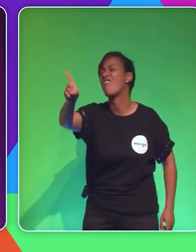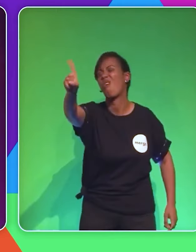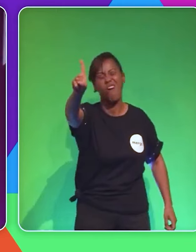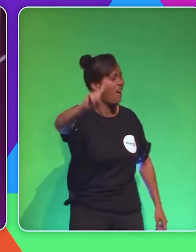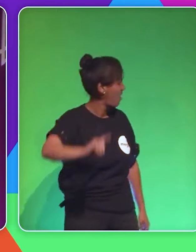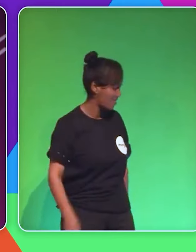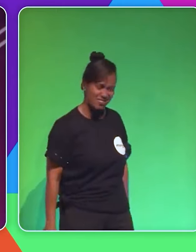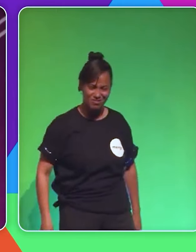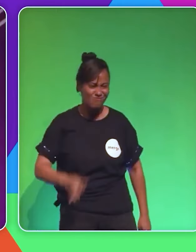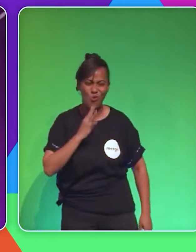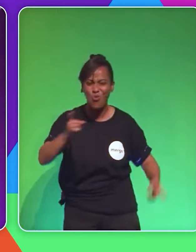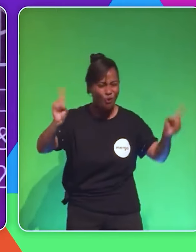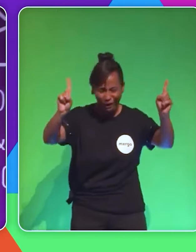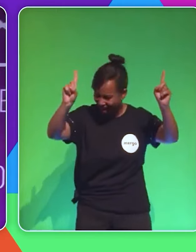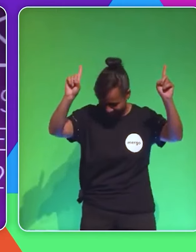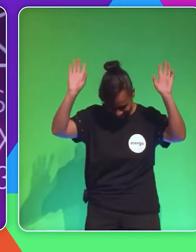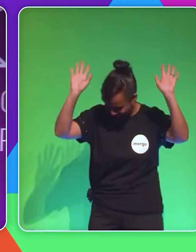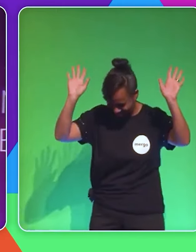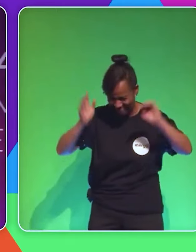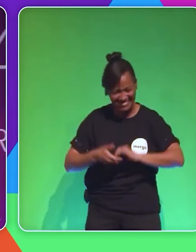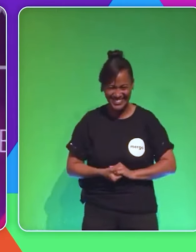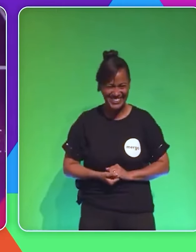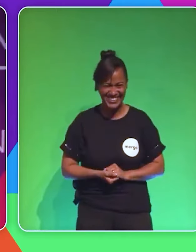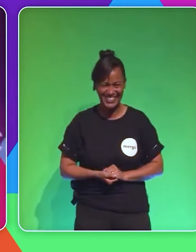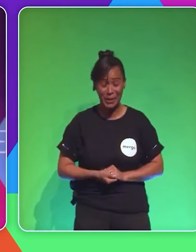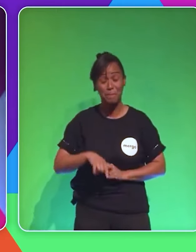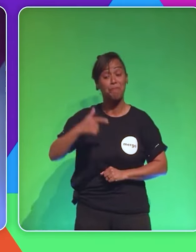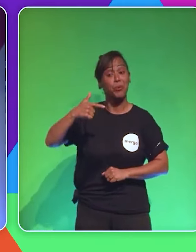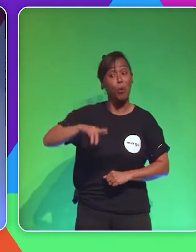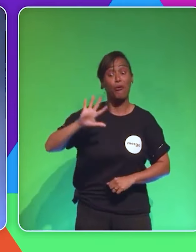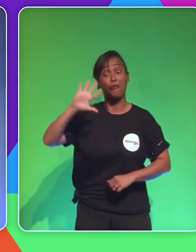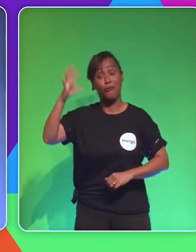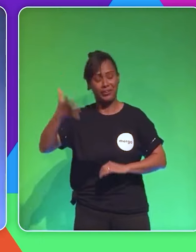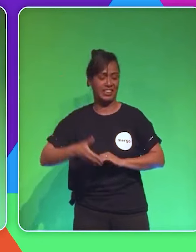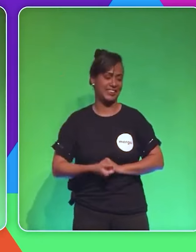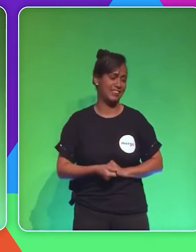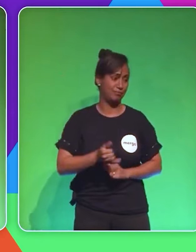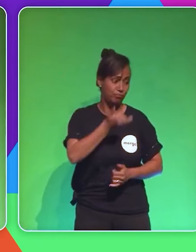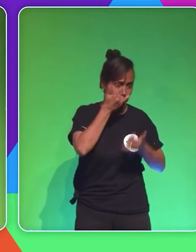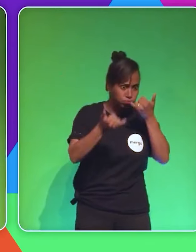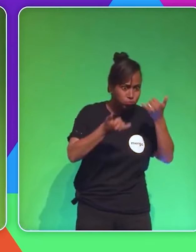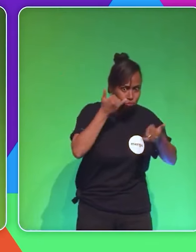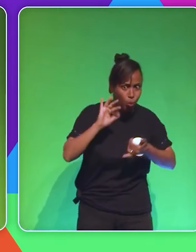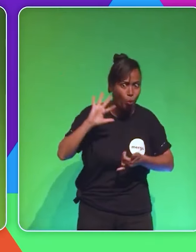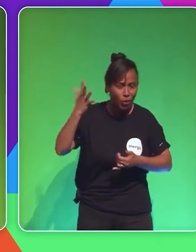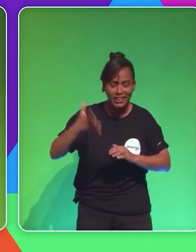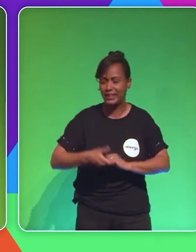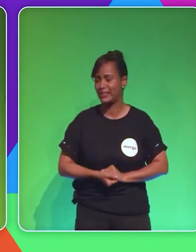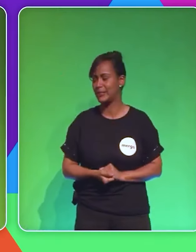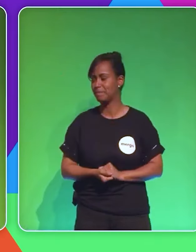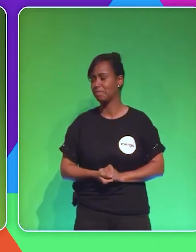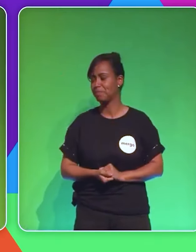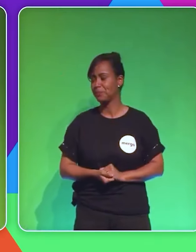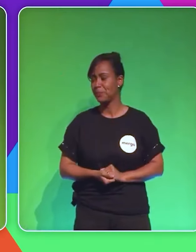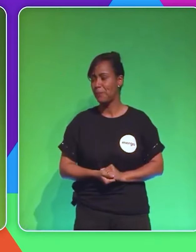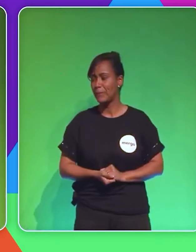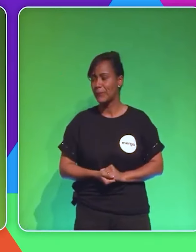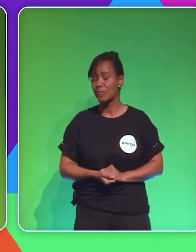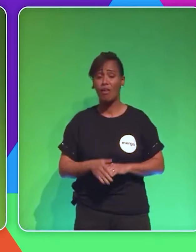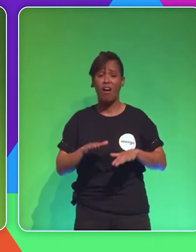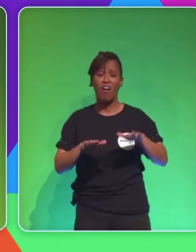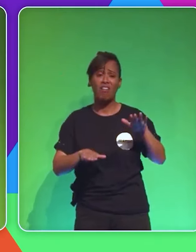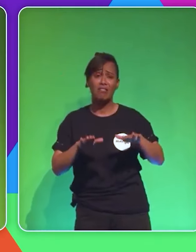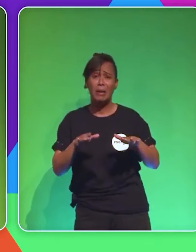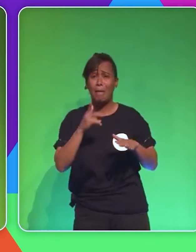conhece e tem a terceira a terceira questão que que é o seguinte tem muita